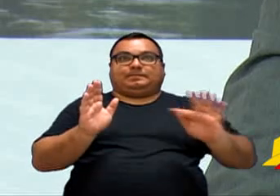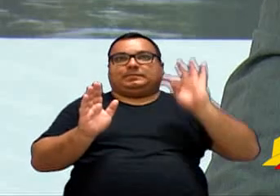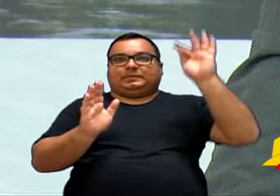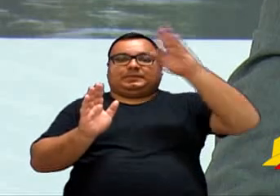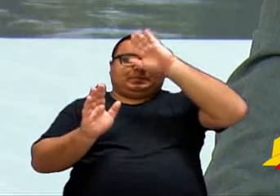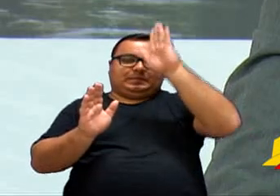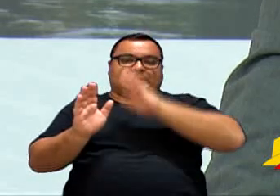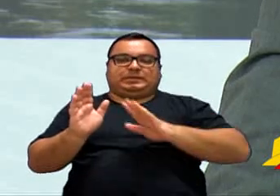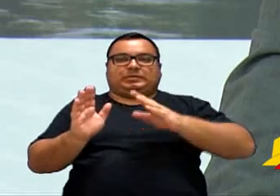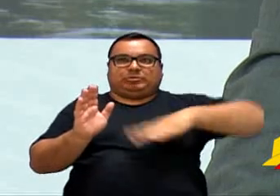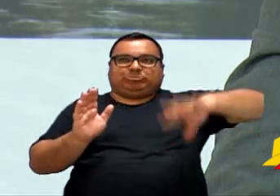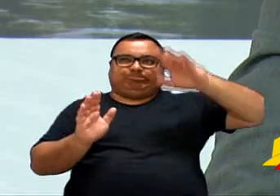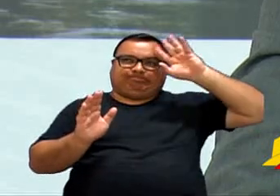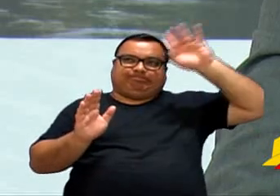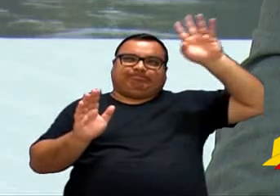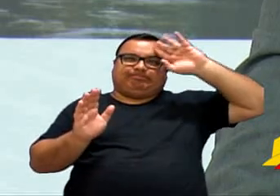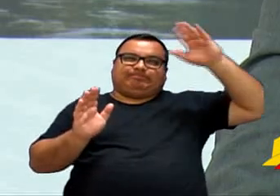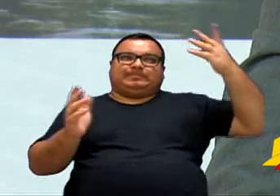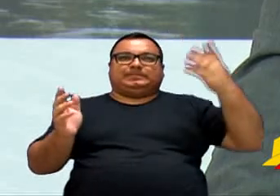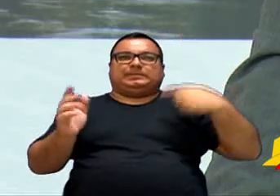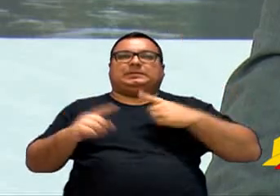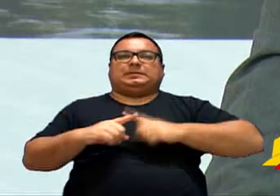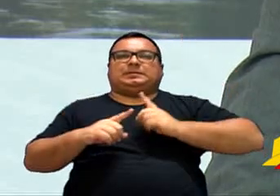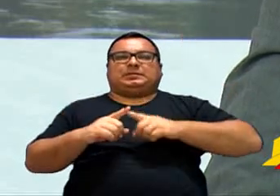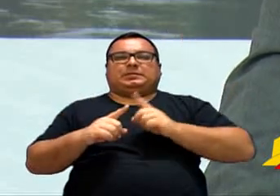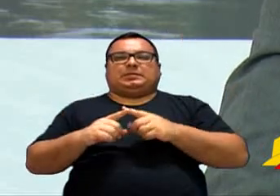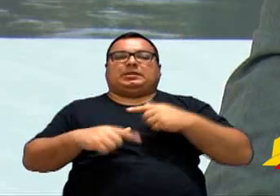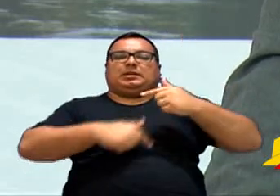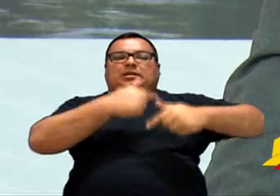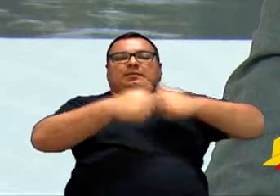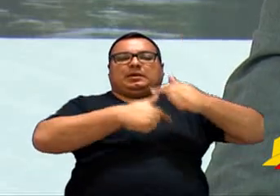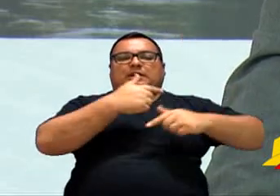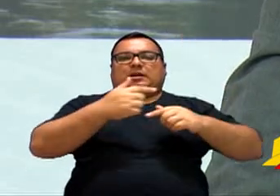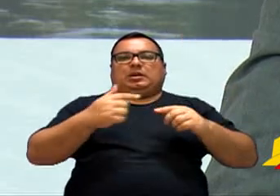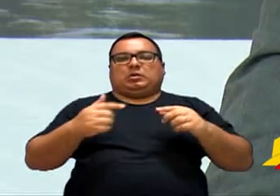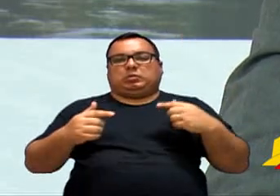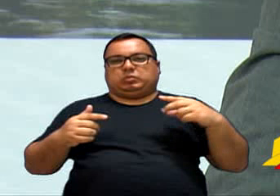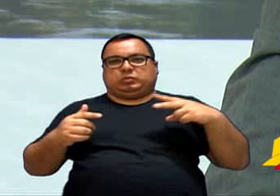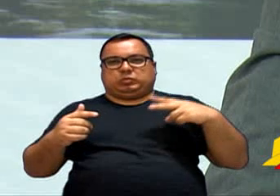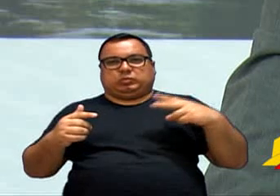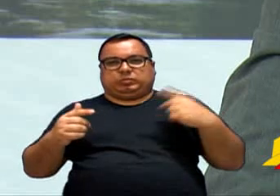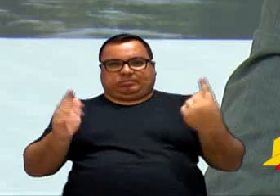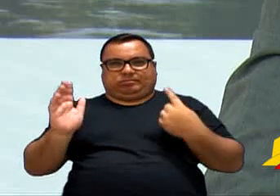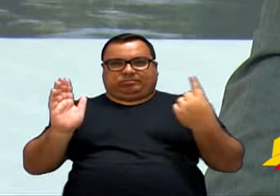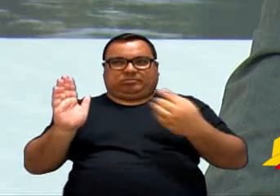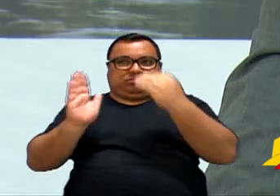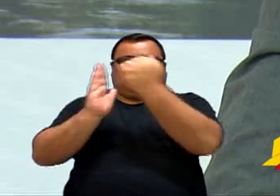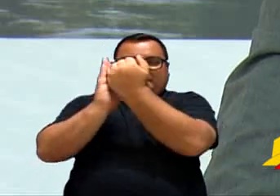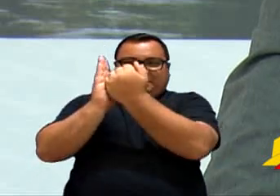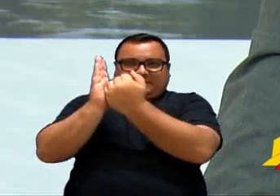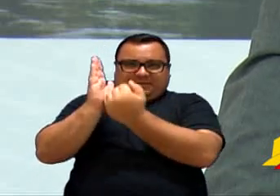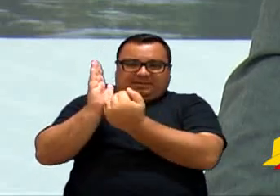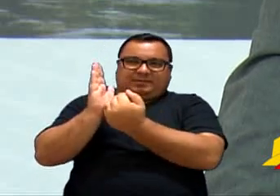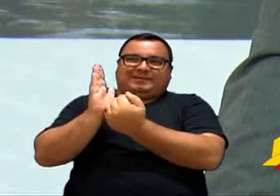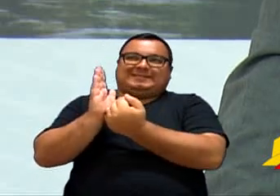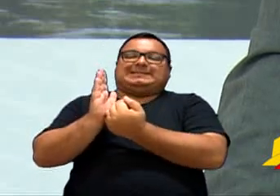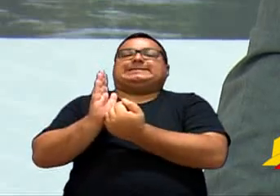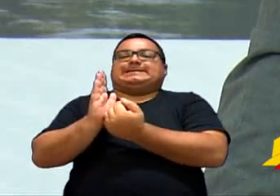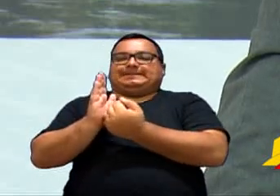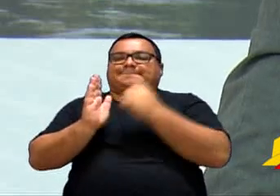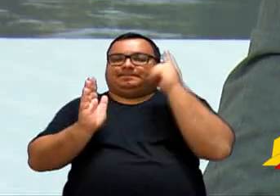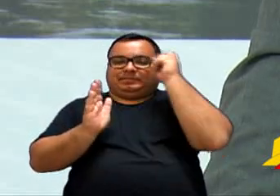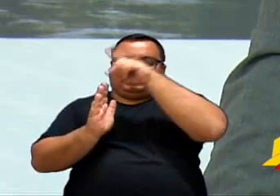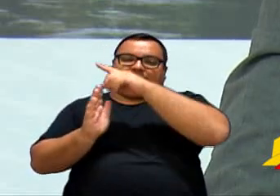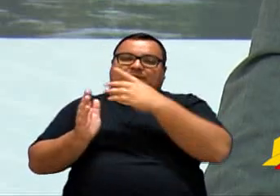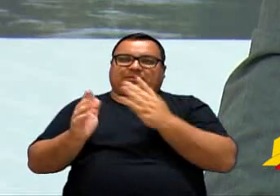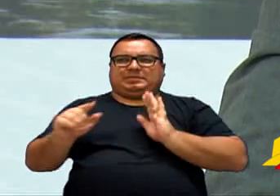que repensar muito esses trabalhadores informais e dar um atendimento mínimo assistencial, que não é favor, eu